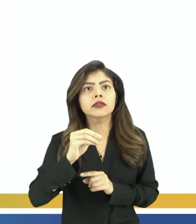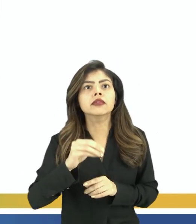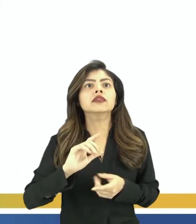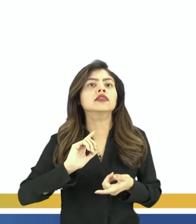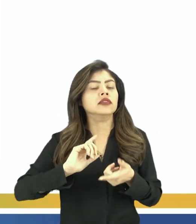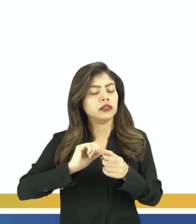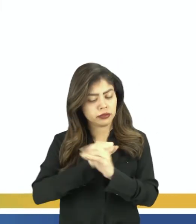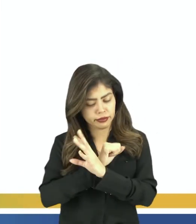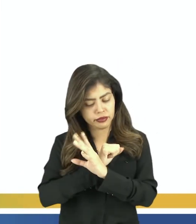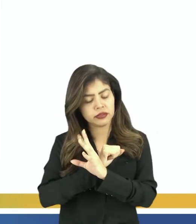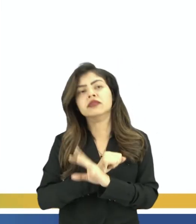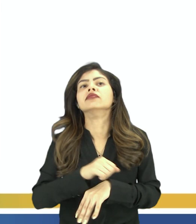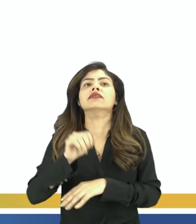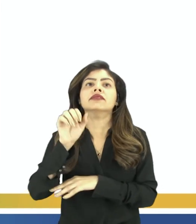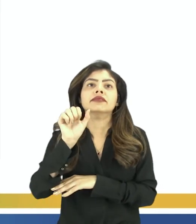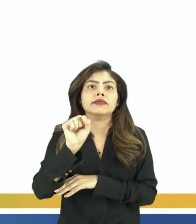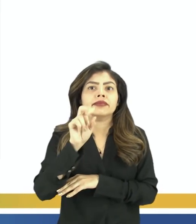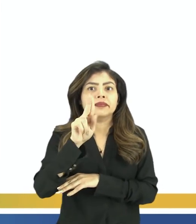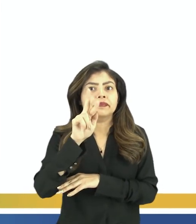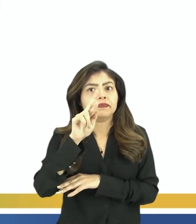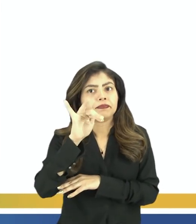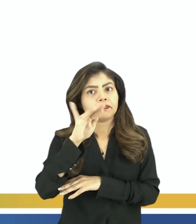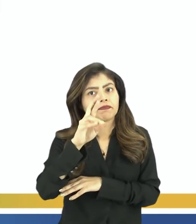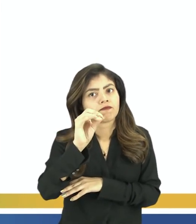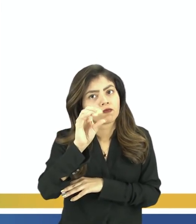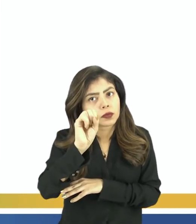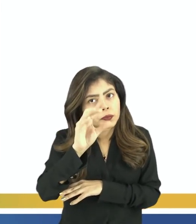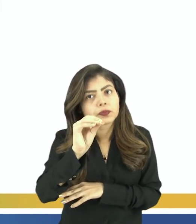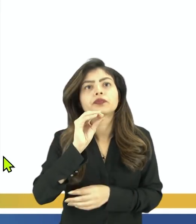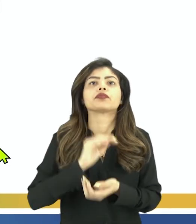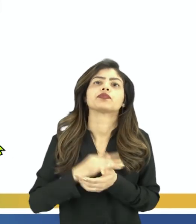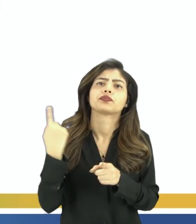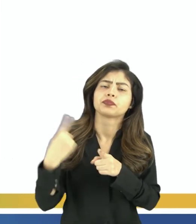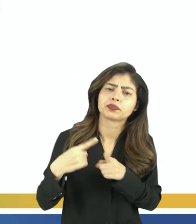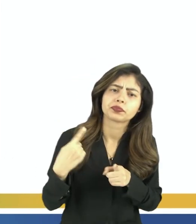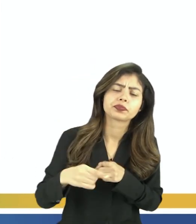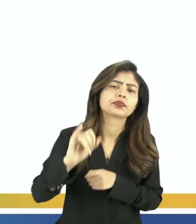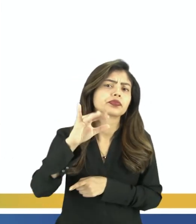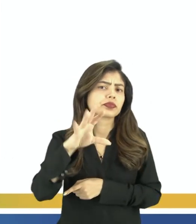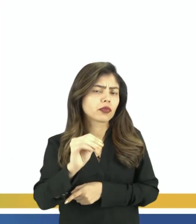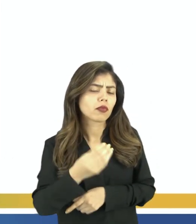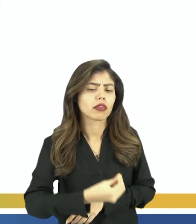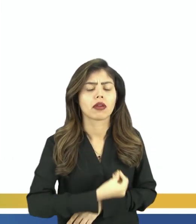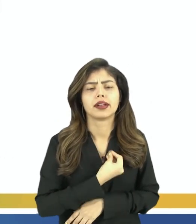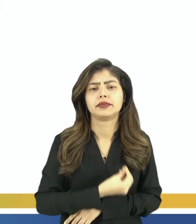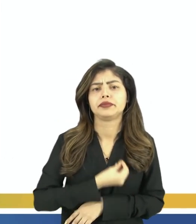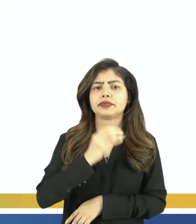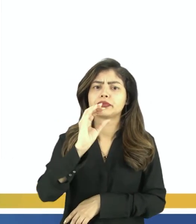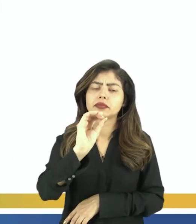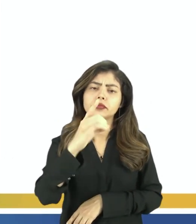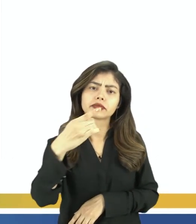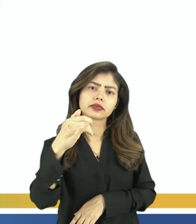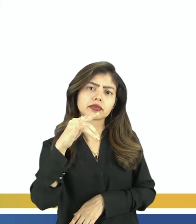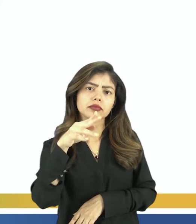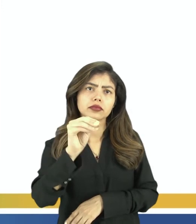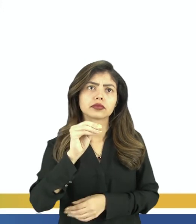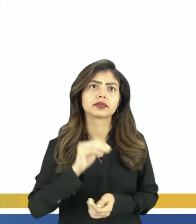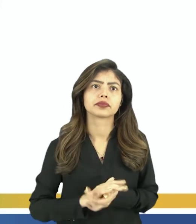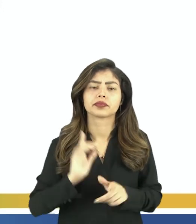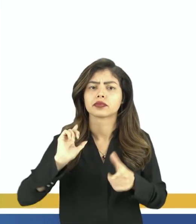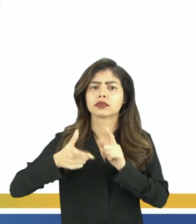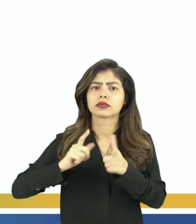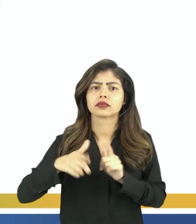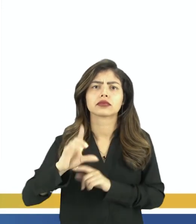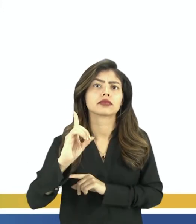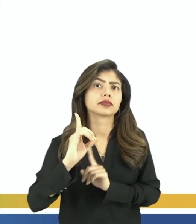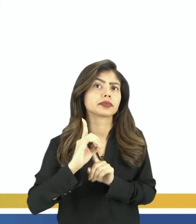o ácido sulfuroso, ok? Por que é ico? Porque aqui a gente tem a presença de oxigênio. Por que é a letra